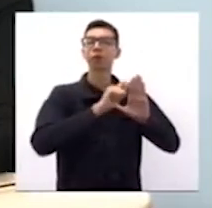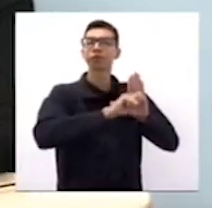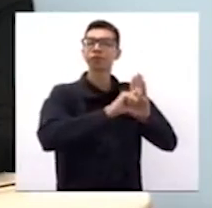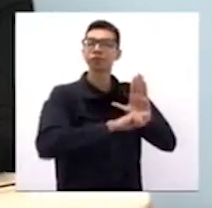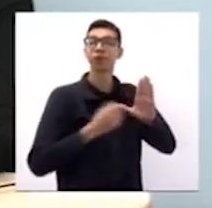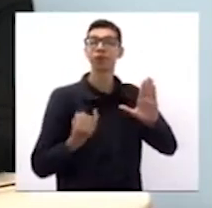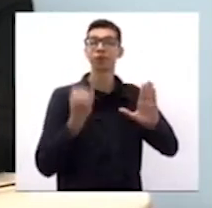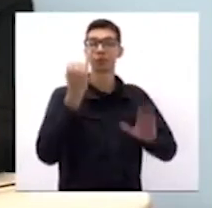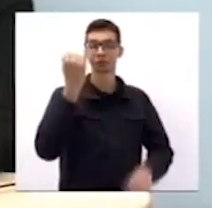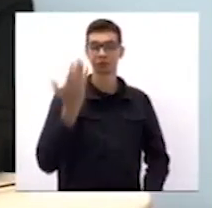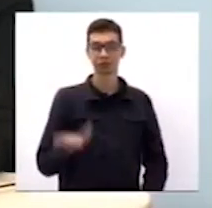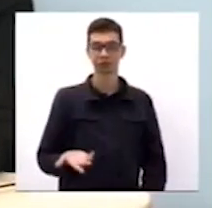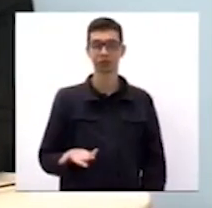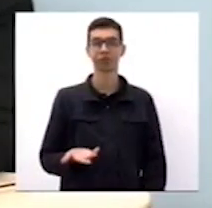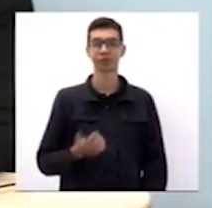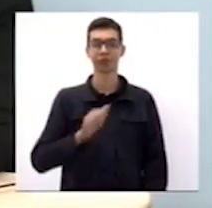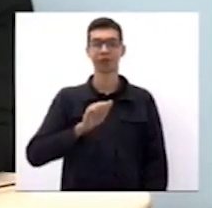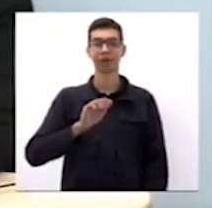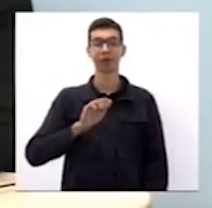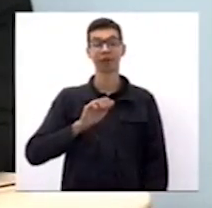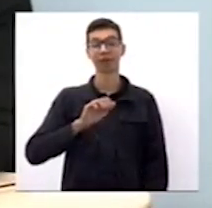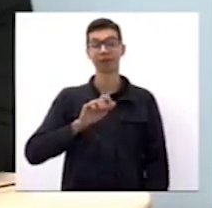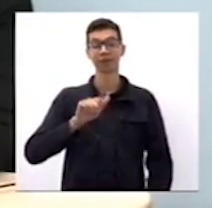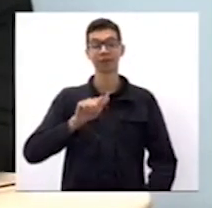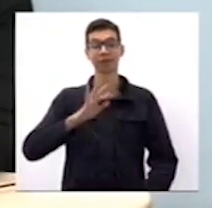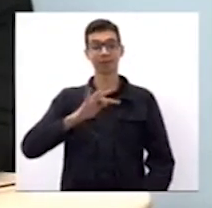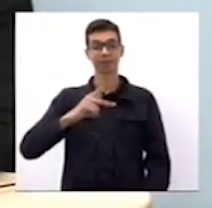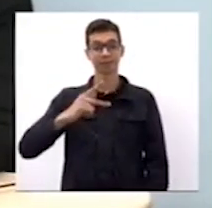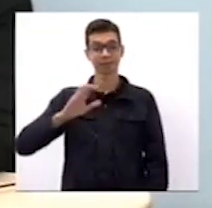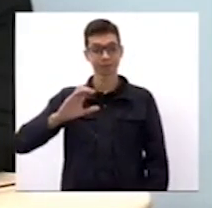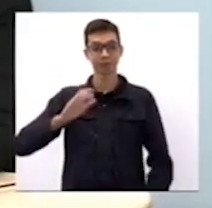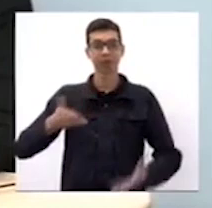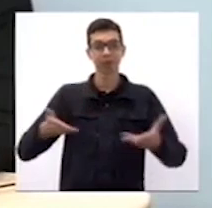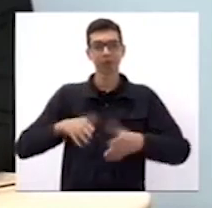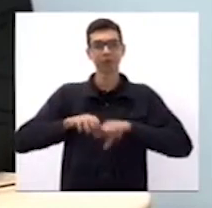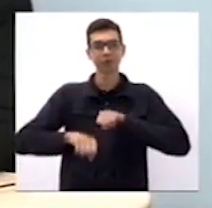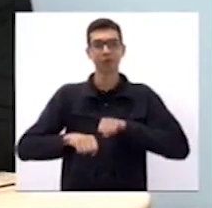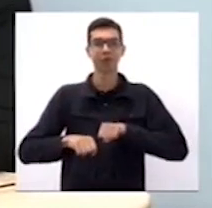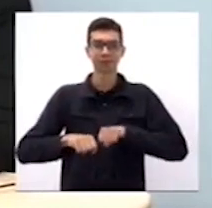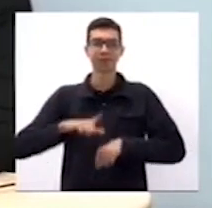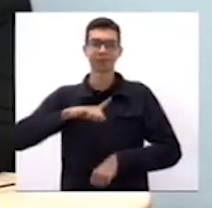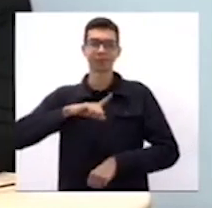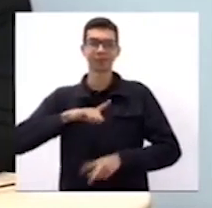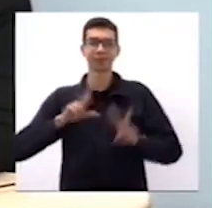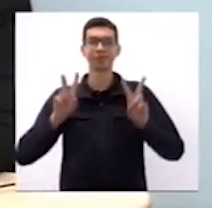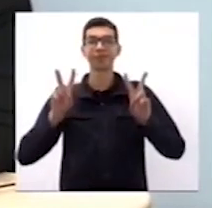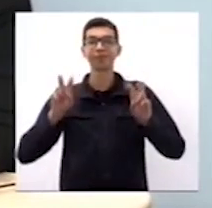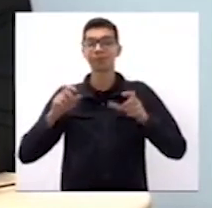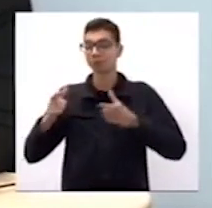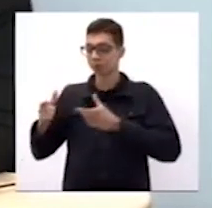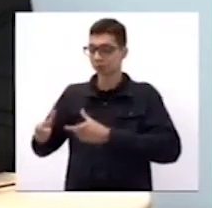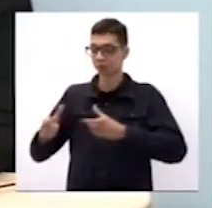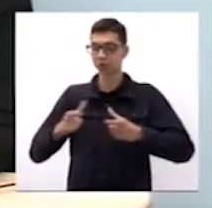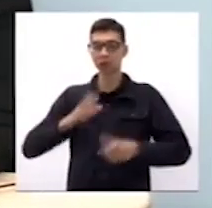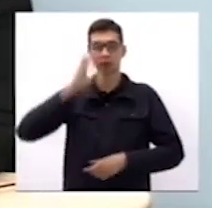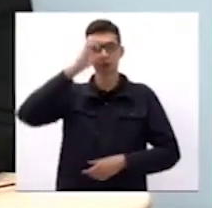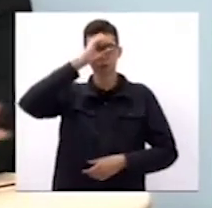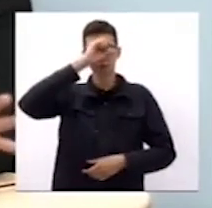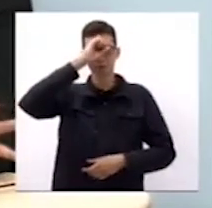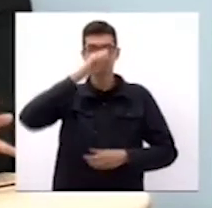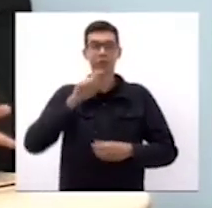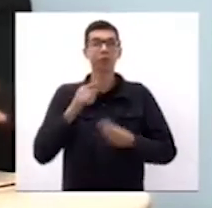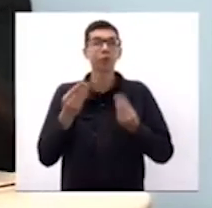de importante dessa TPC, dessa formação que a gente acabou de ter, dos espaços de aprendizagem? Como